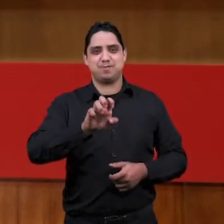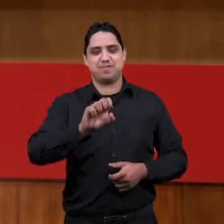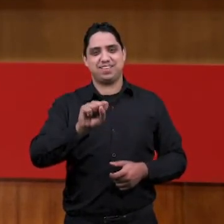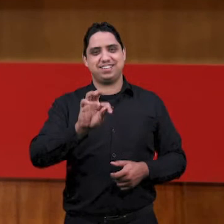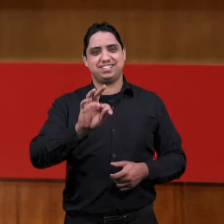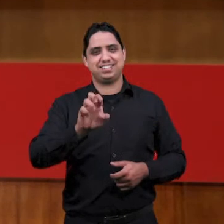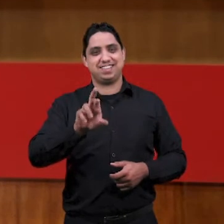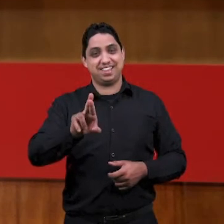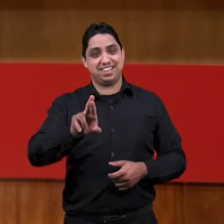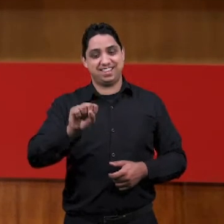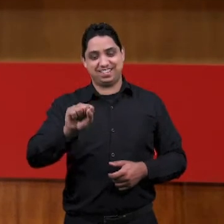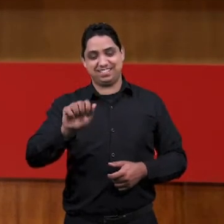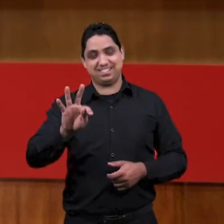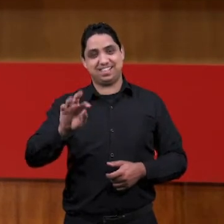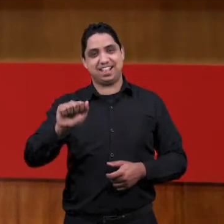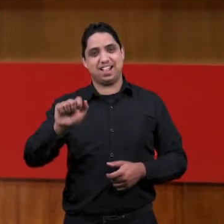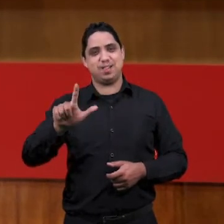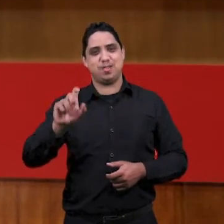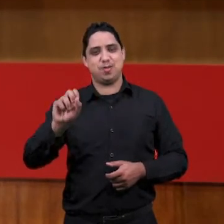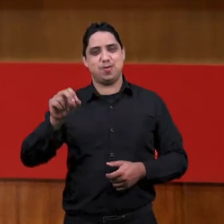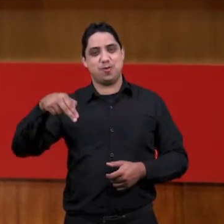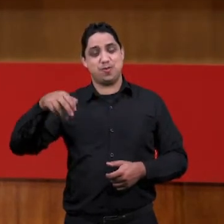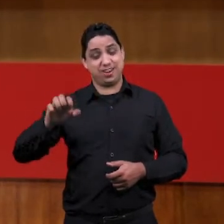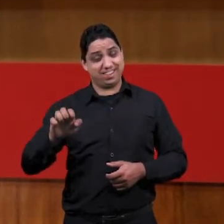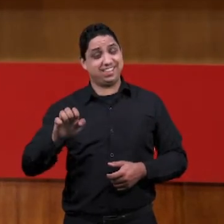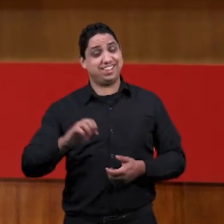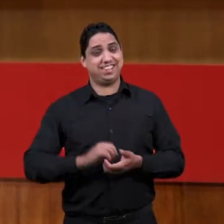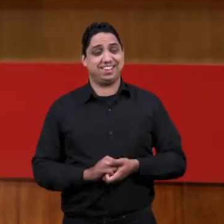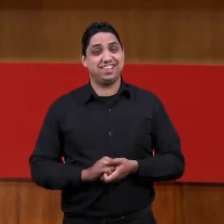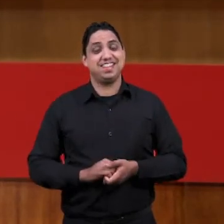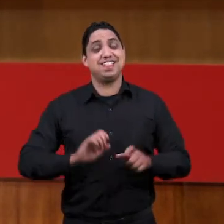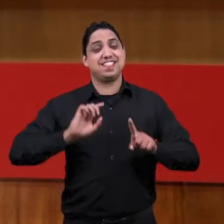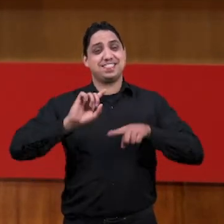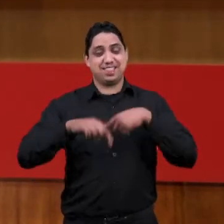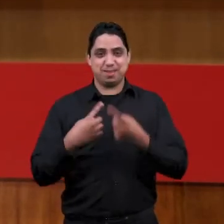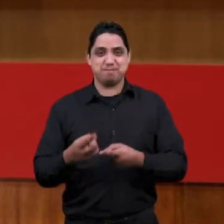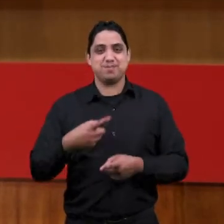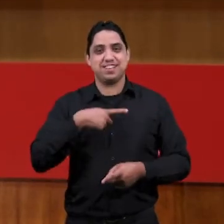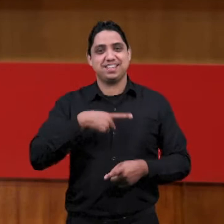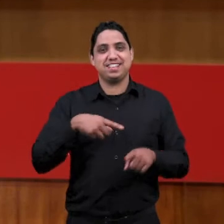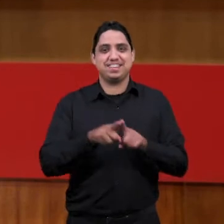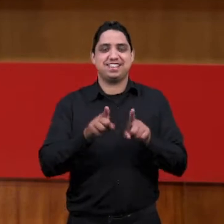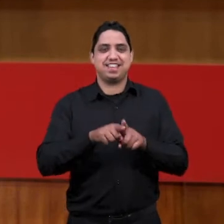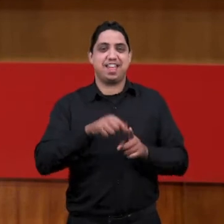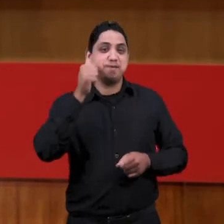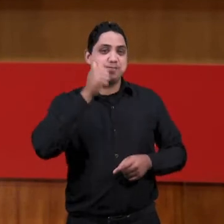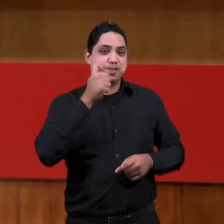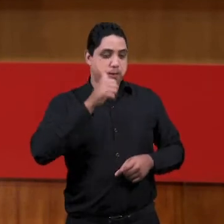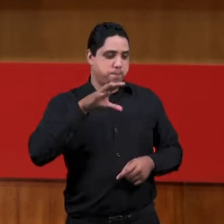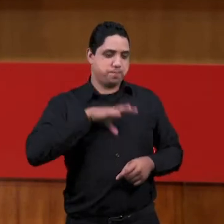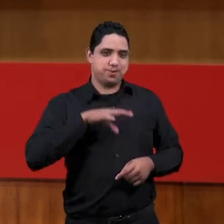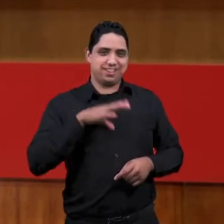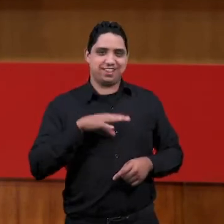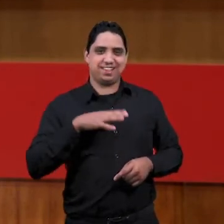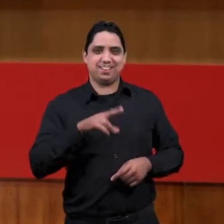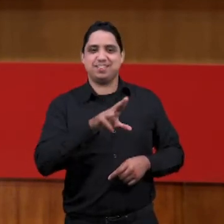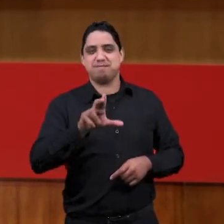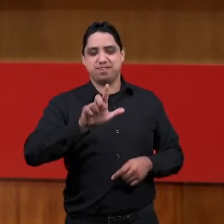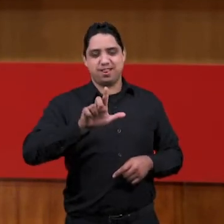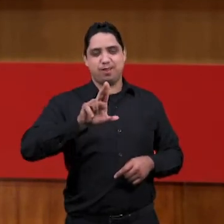que vai responder essa pergunta. E logo em seguida, ao Sylvester, nós teremos também a nossa irmã lá de Portugal, a